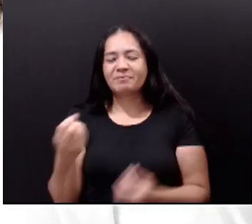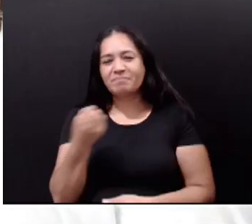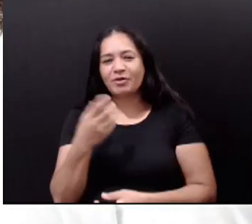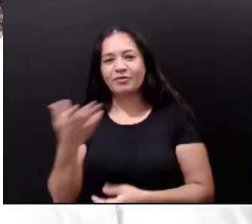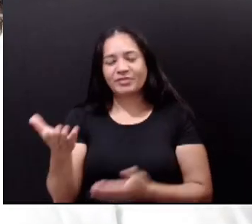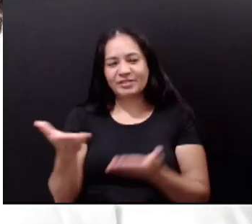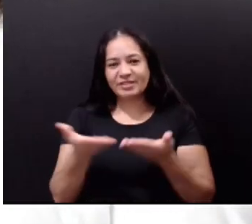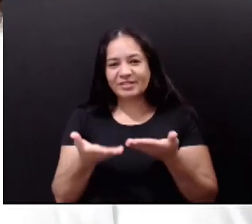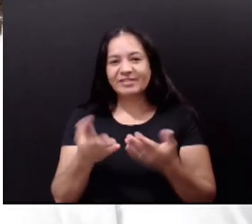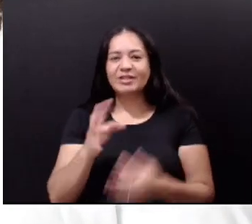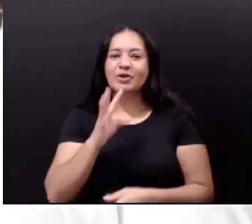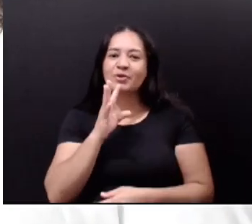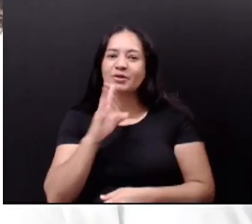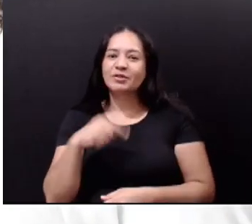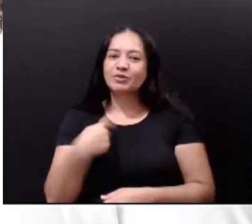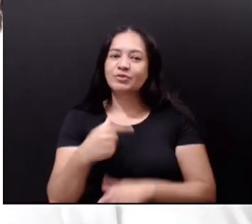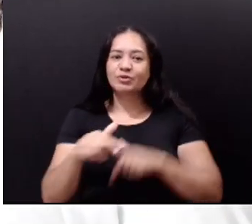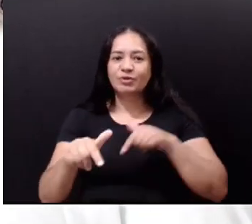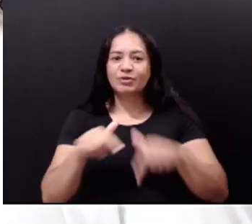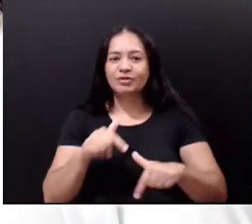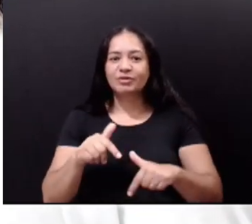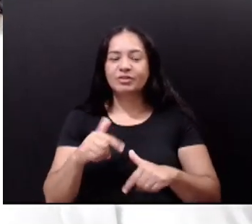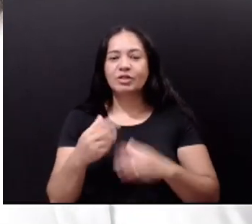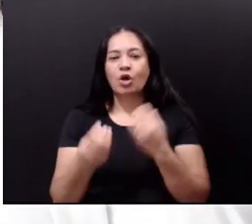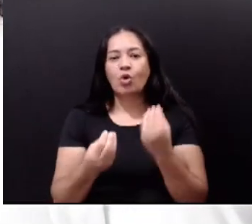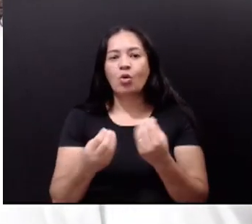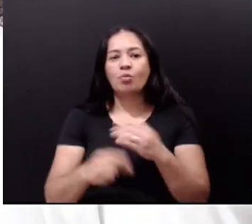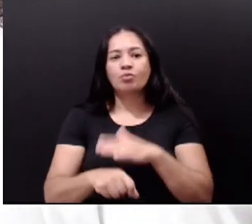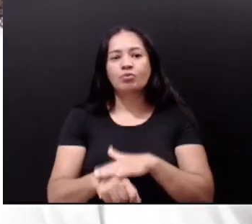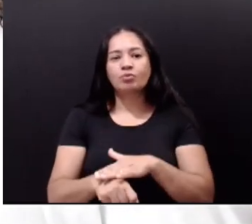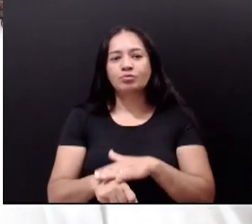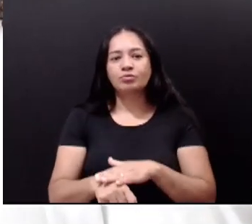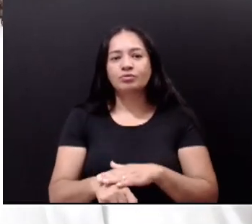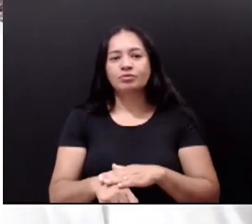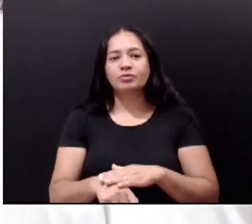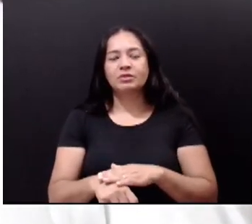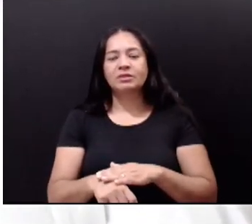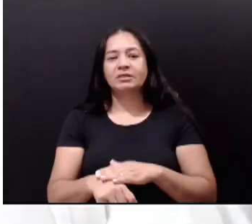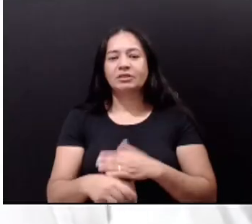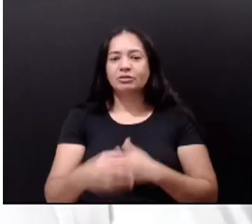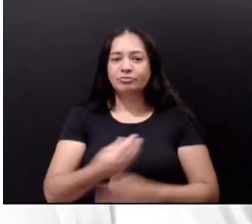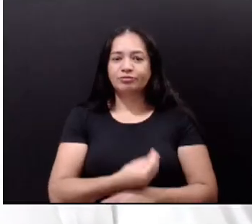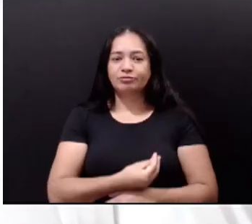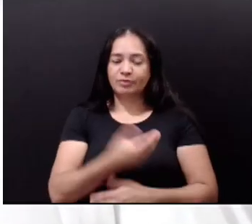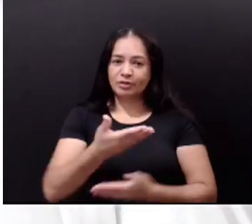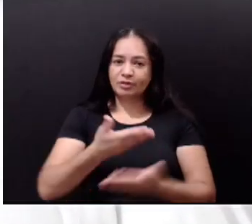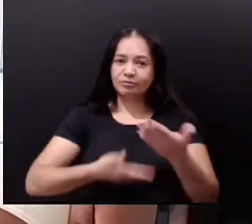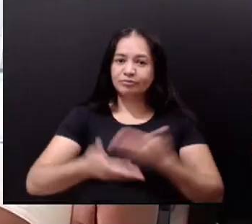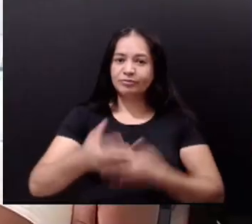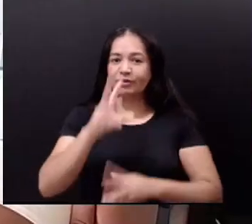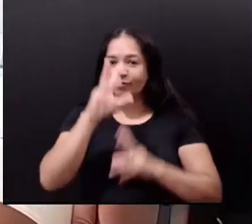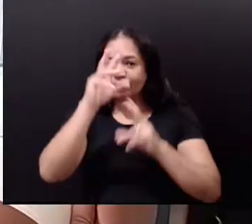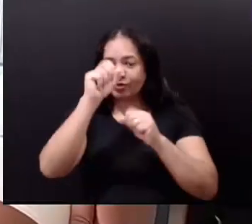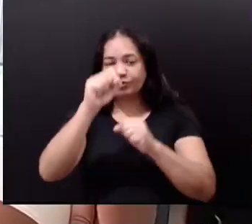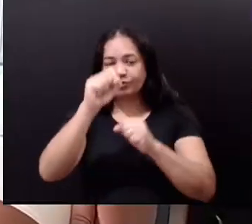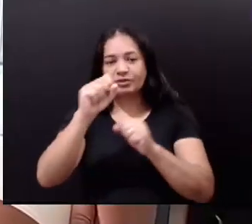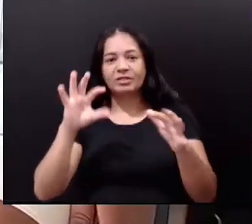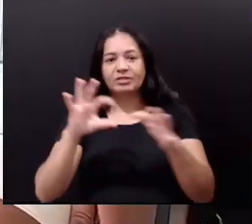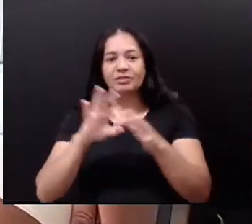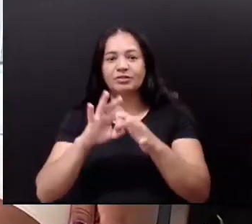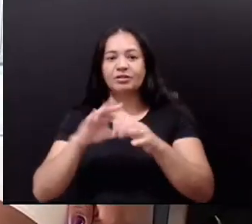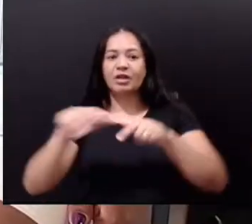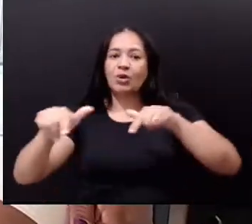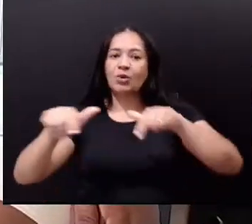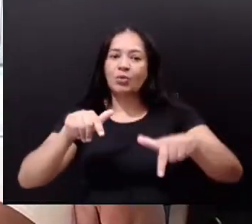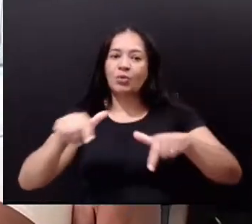o que é esse serviço, né? Que é o nosso serviço de convivência, fortalecimento de vínculo, né? É um serviço